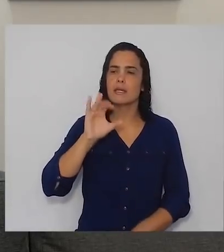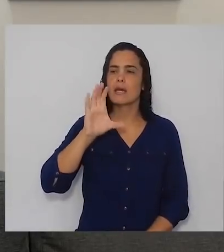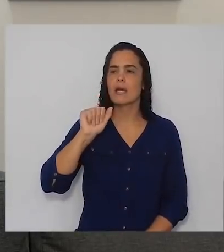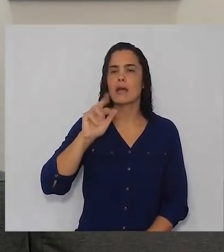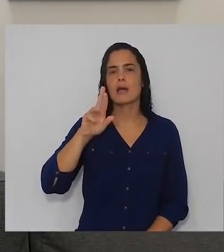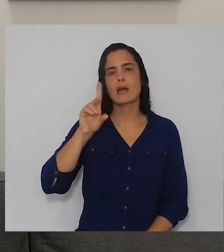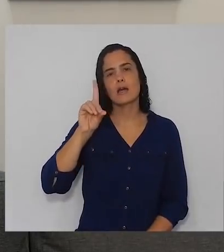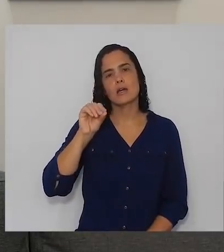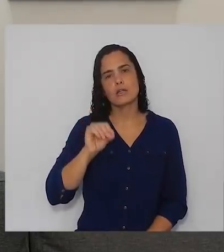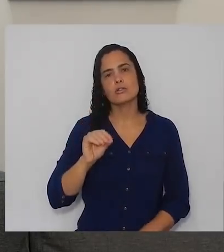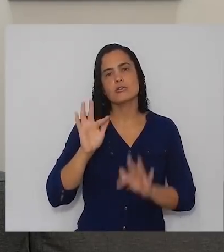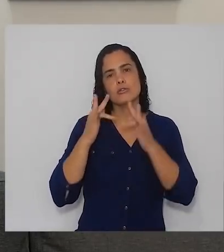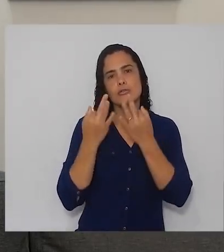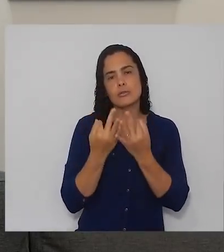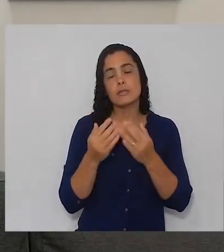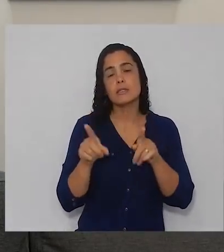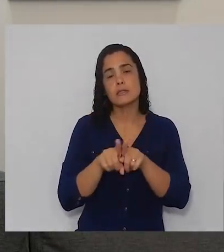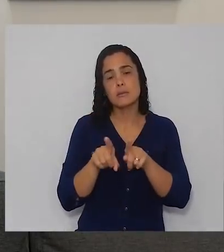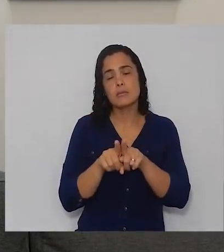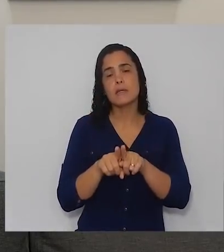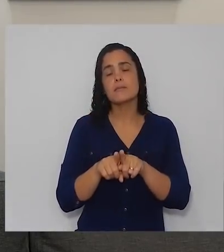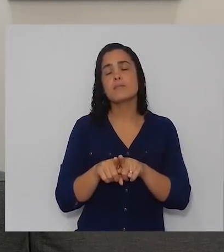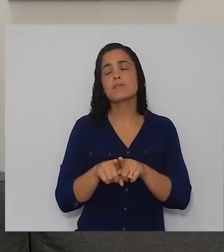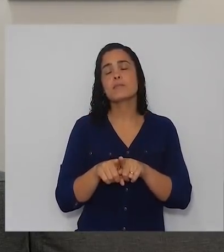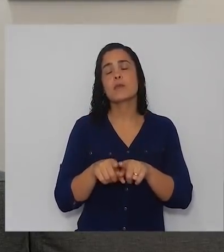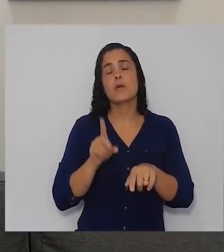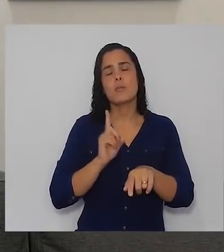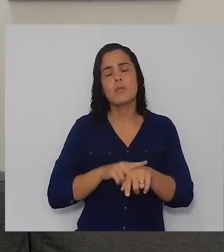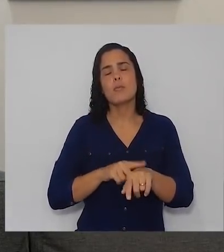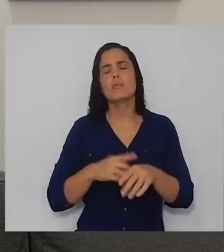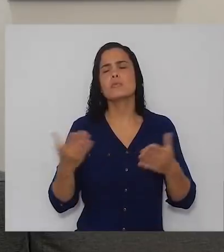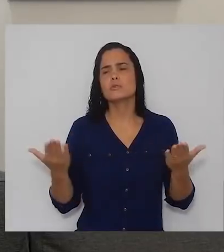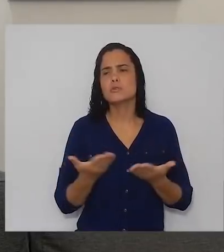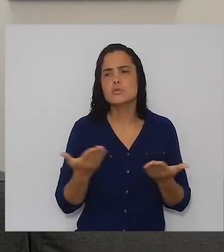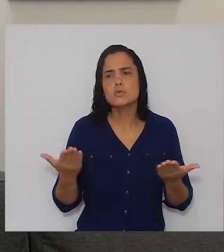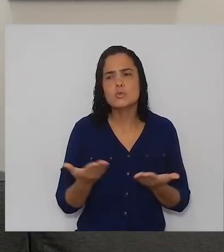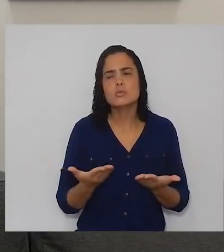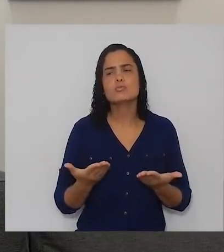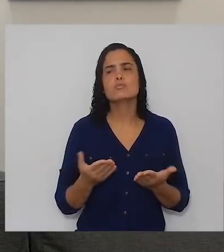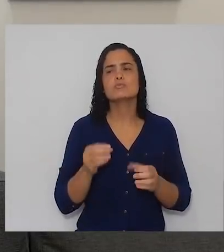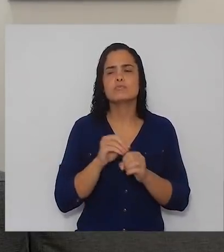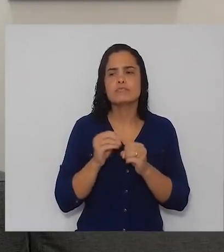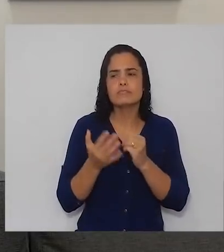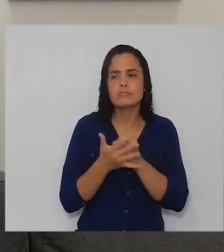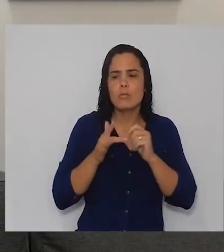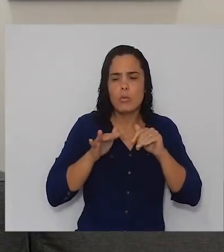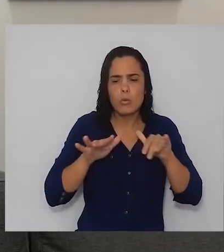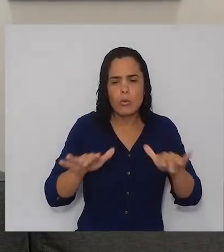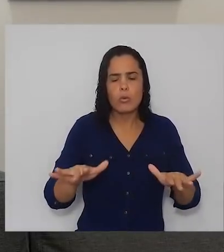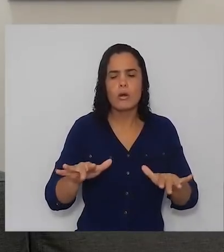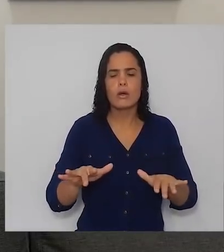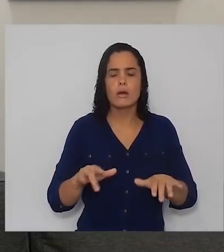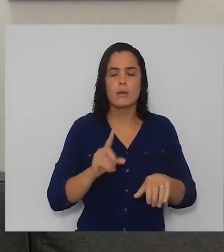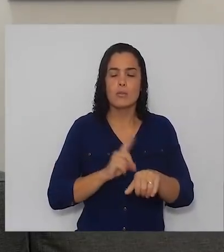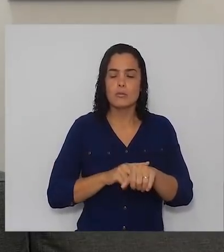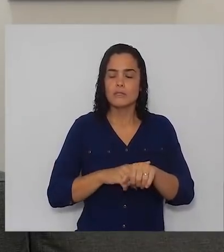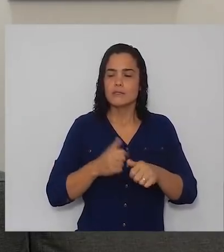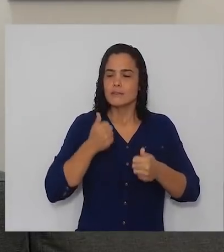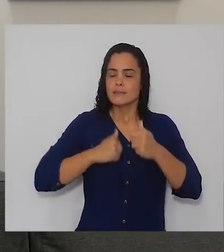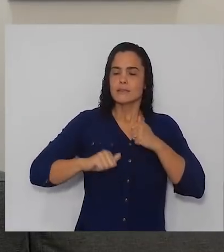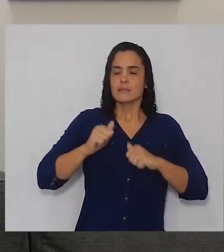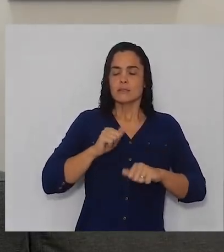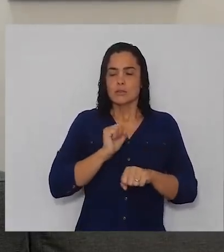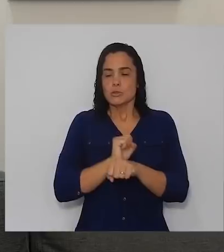missionários, mas incluir nesta oração o momento em que vivemos, o momento de expectativa, o momento de aguardar o